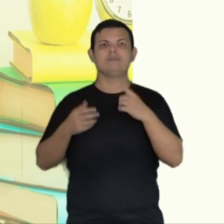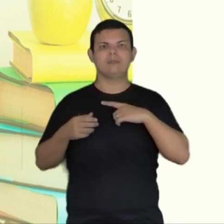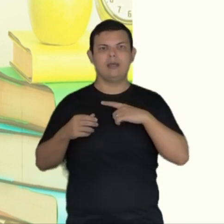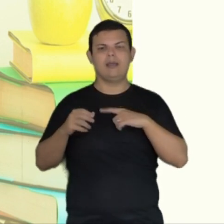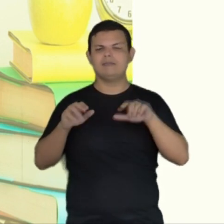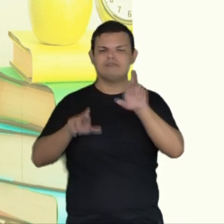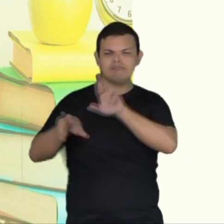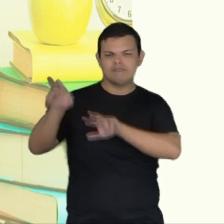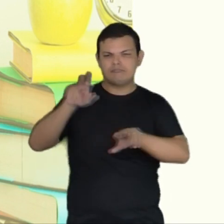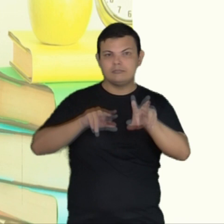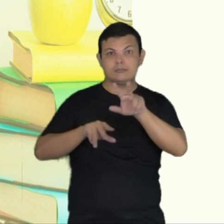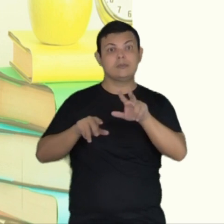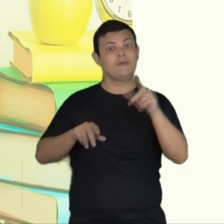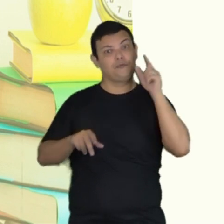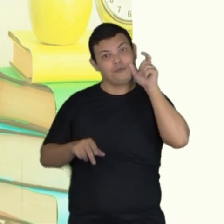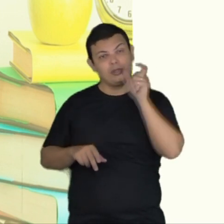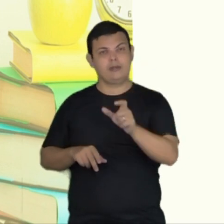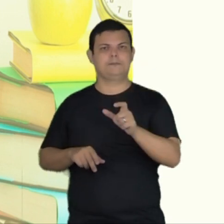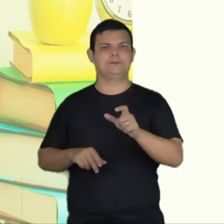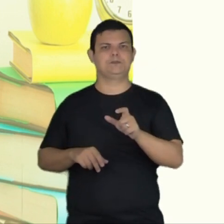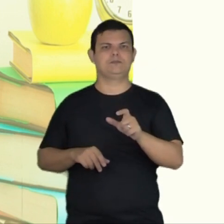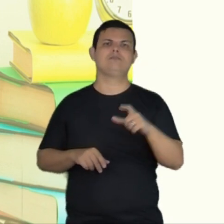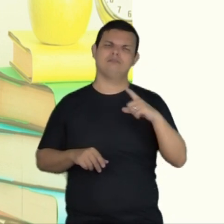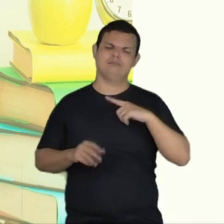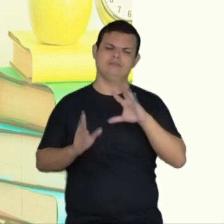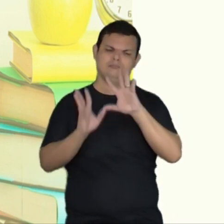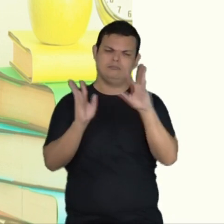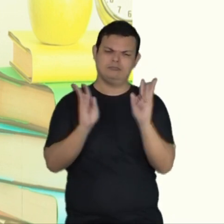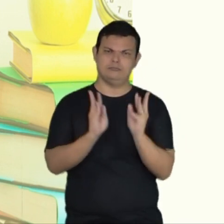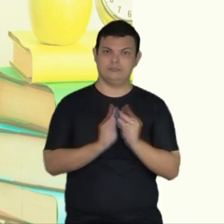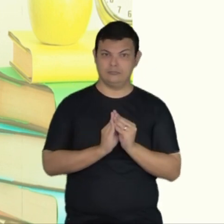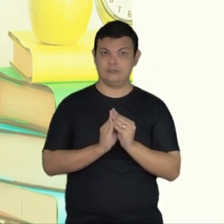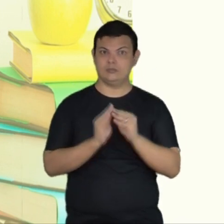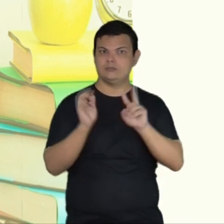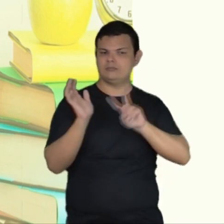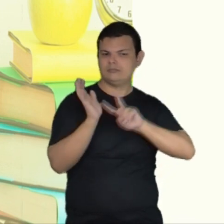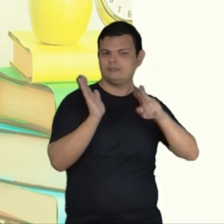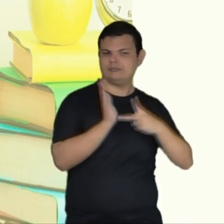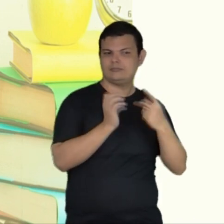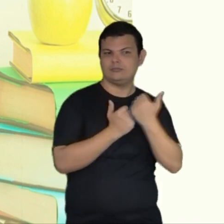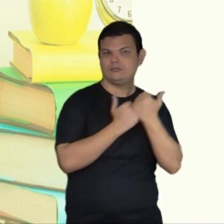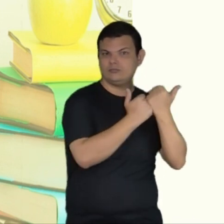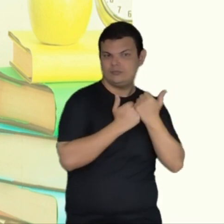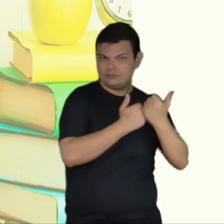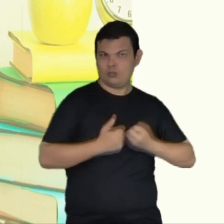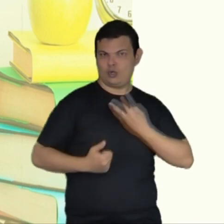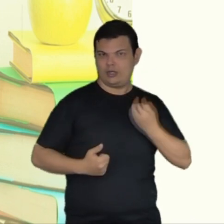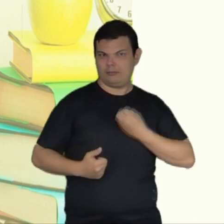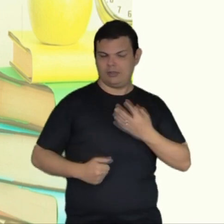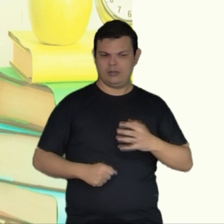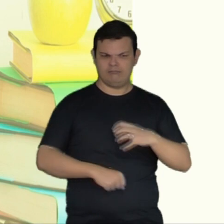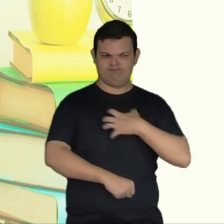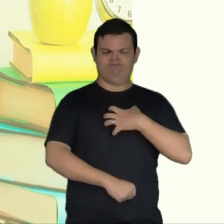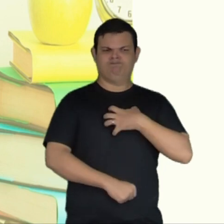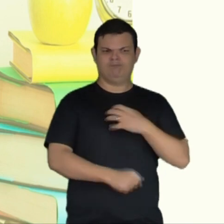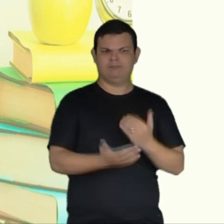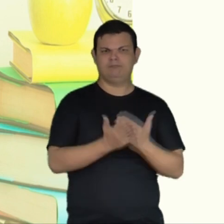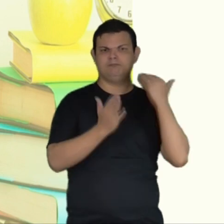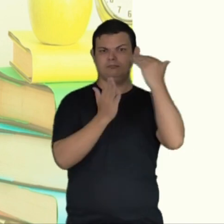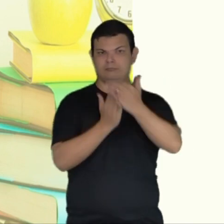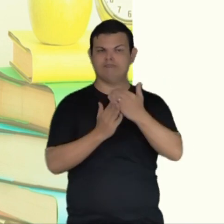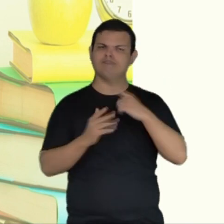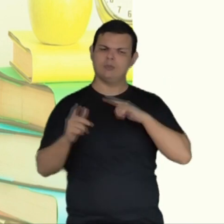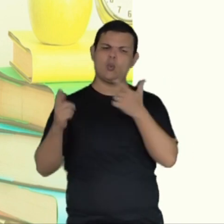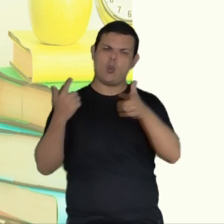imagens. Essas imagens completam o sentido do poema e causam maior ar de expressão, podendo ser combinadas com outras